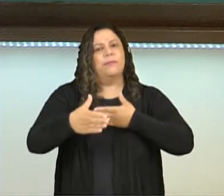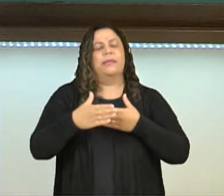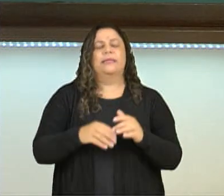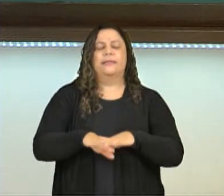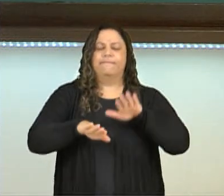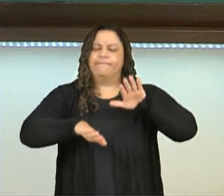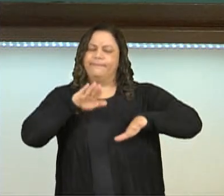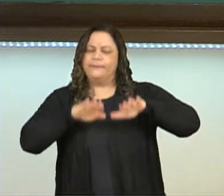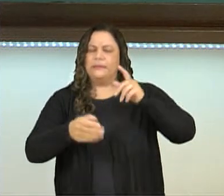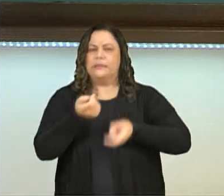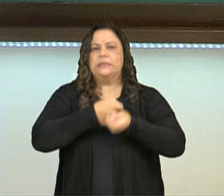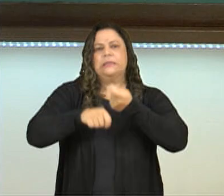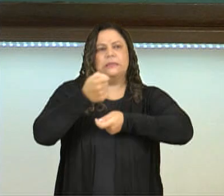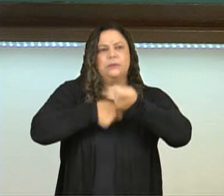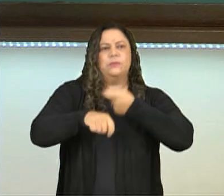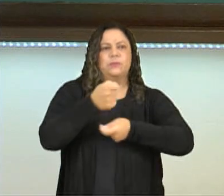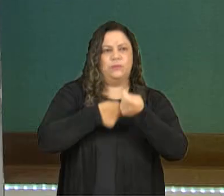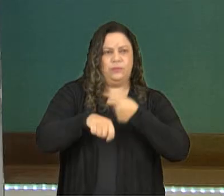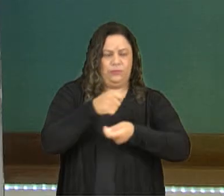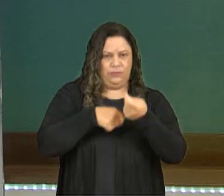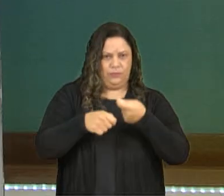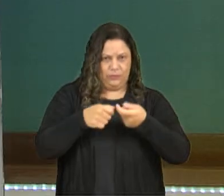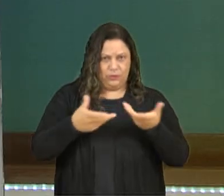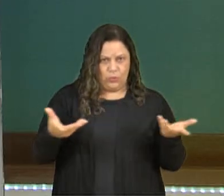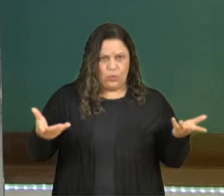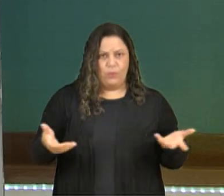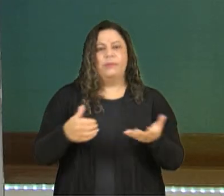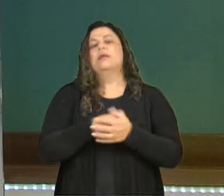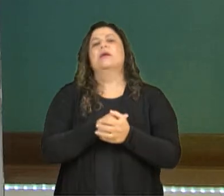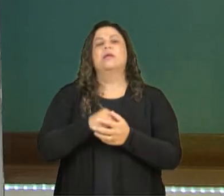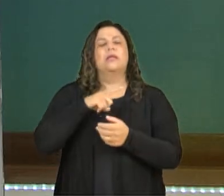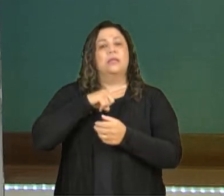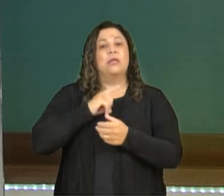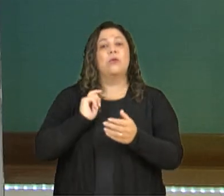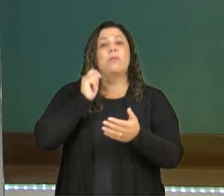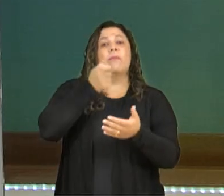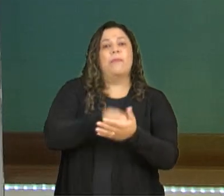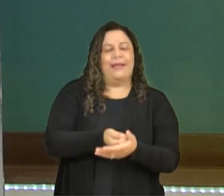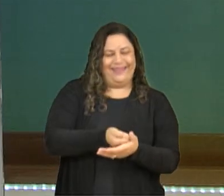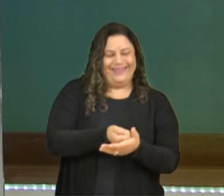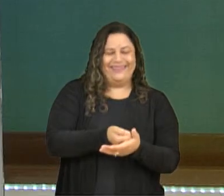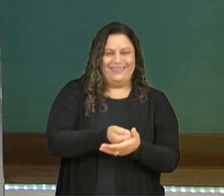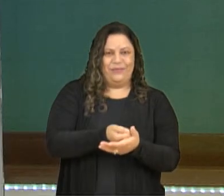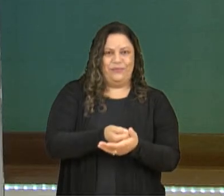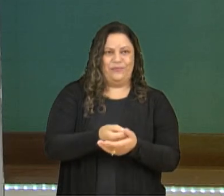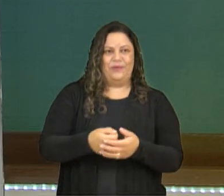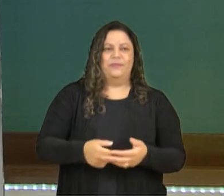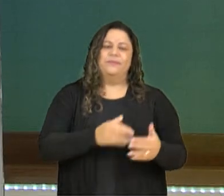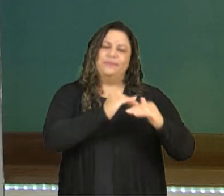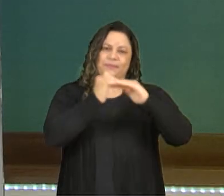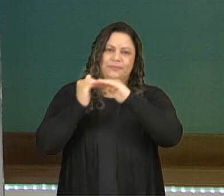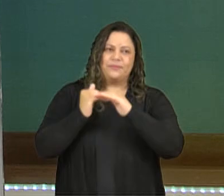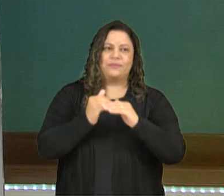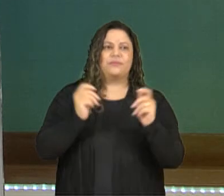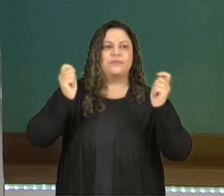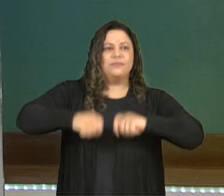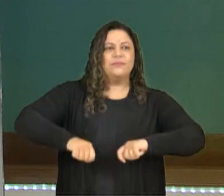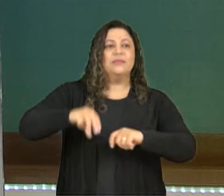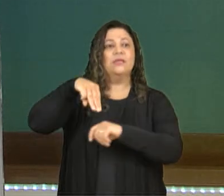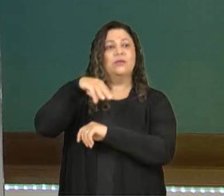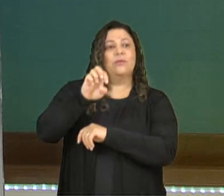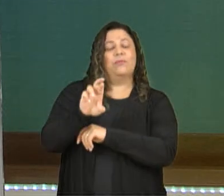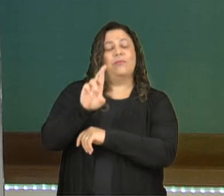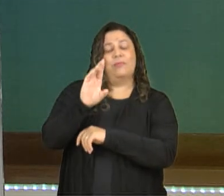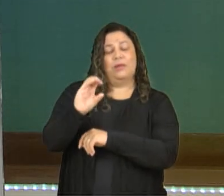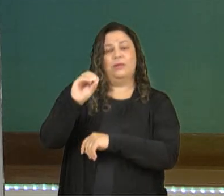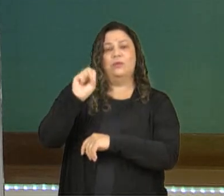equilibrada econômica, para que nenhum país saia em desvantagem, tem uma tarifa externa comum. É o caso do Mercosul. Esse nós conhecemos